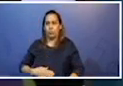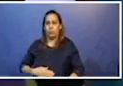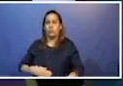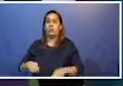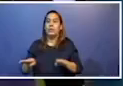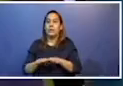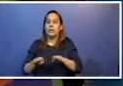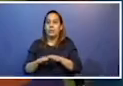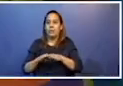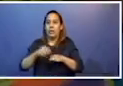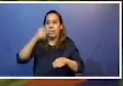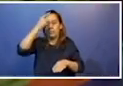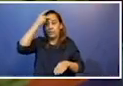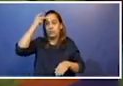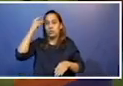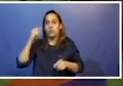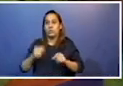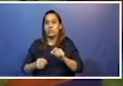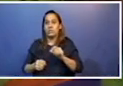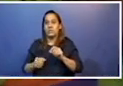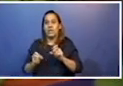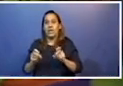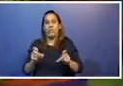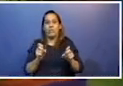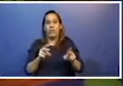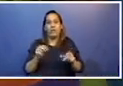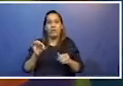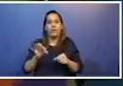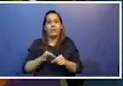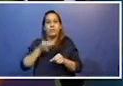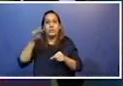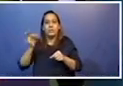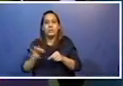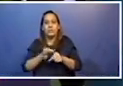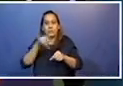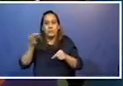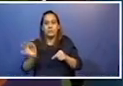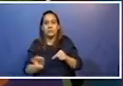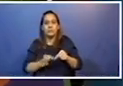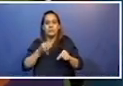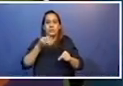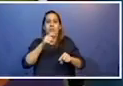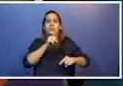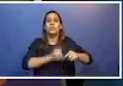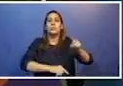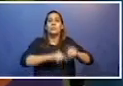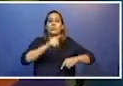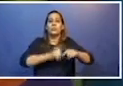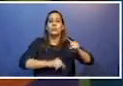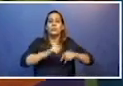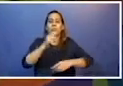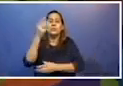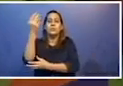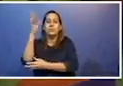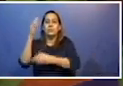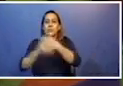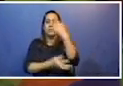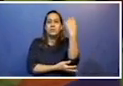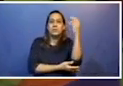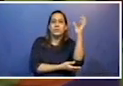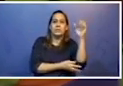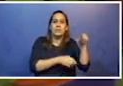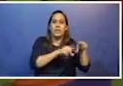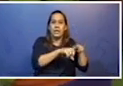há também pessoas que fabricam e vendem o artesanato feito da matéria-prima vinda da natureza,